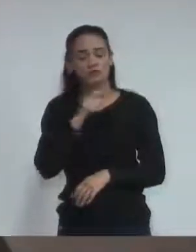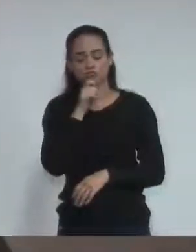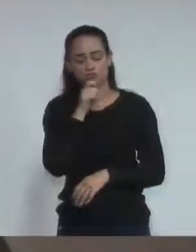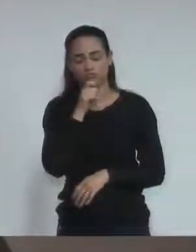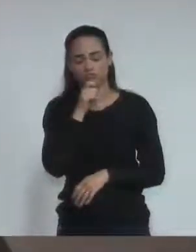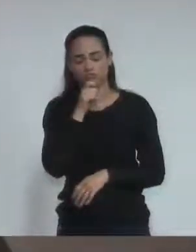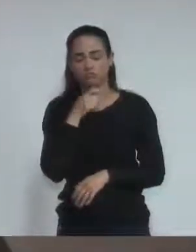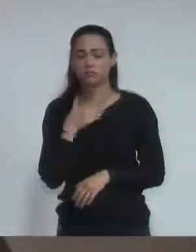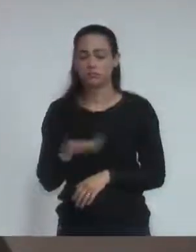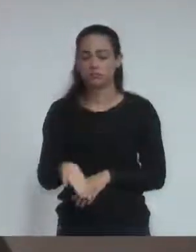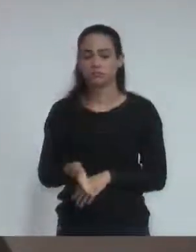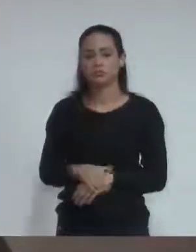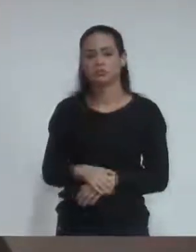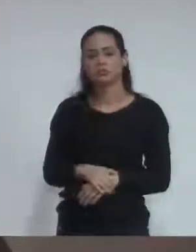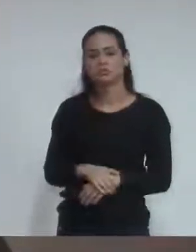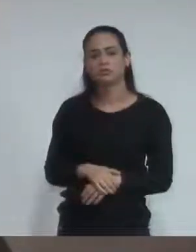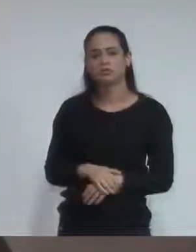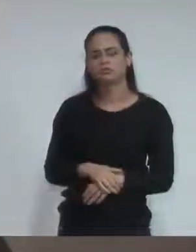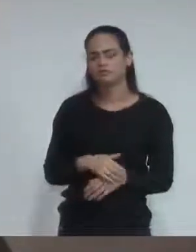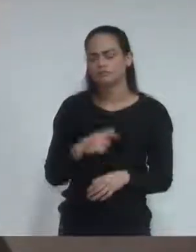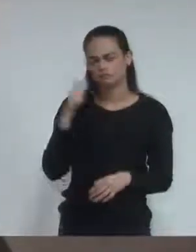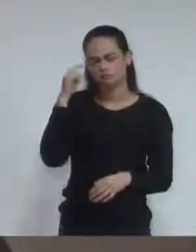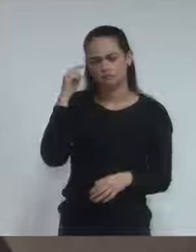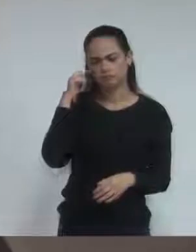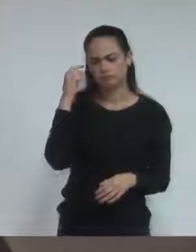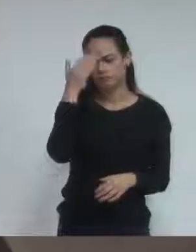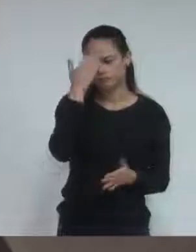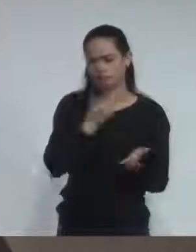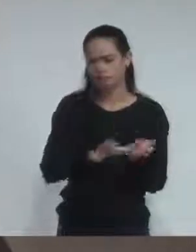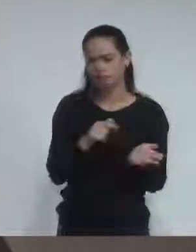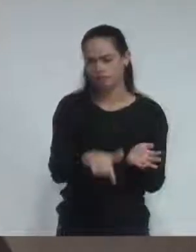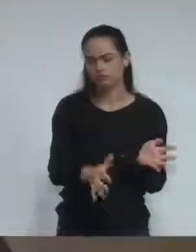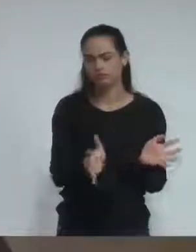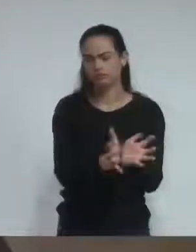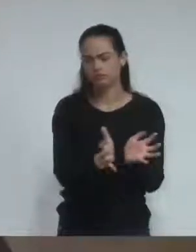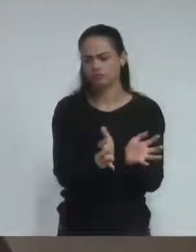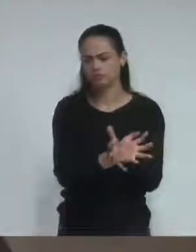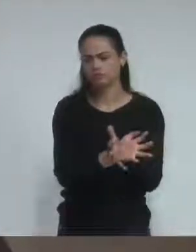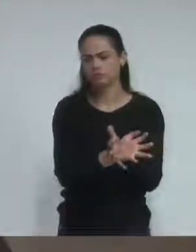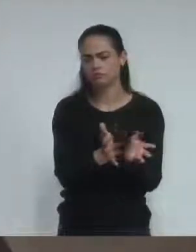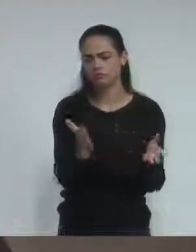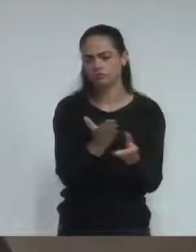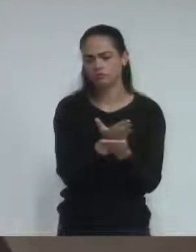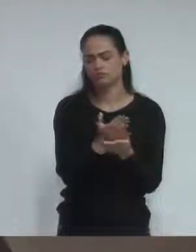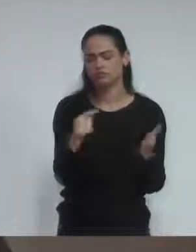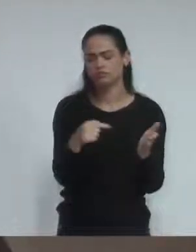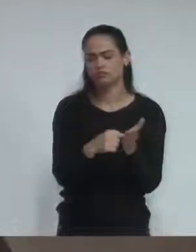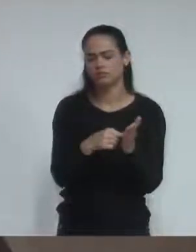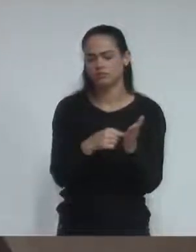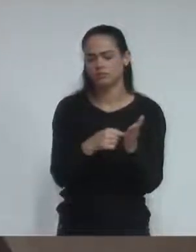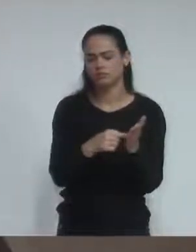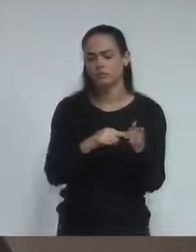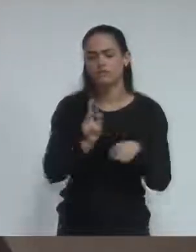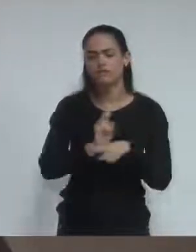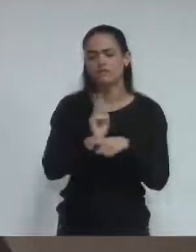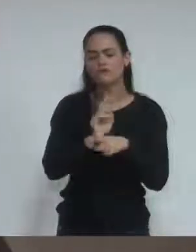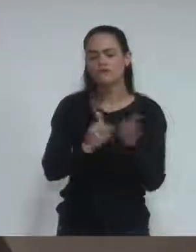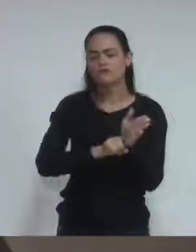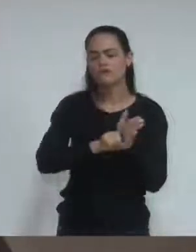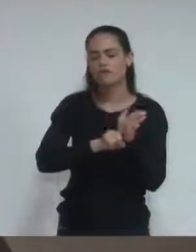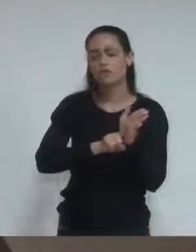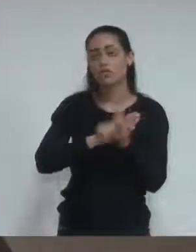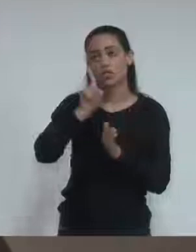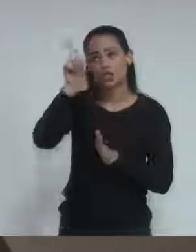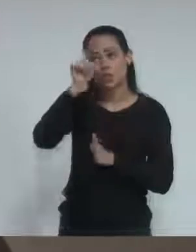comissão formada está fazendo e vai fazer o seu trabalho de forma absolutamente lícita, de acordo